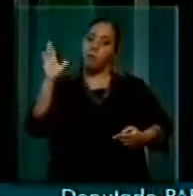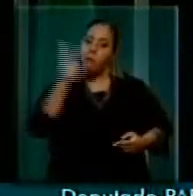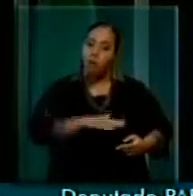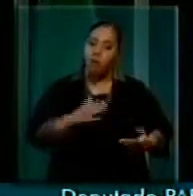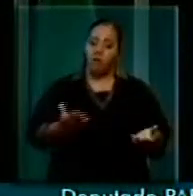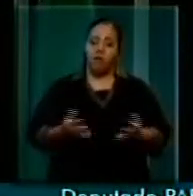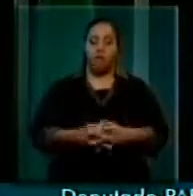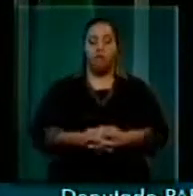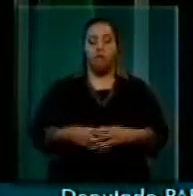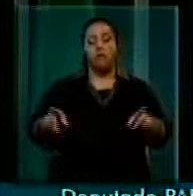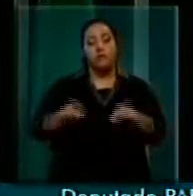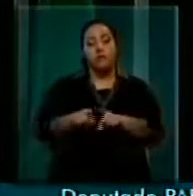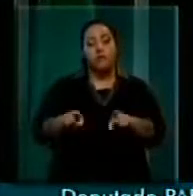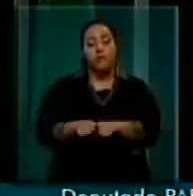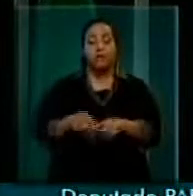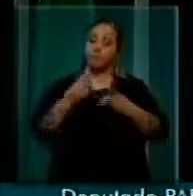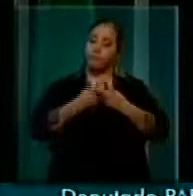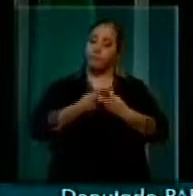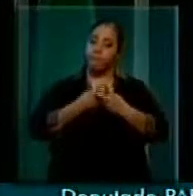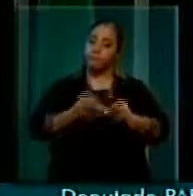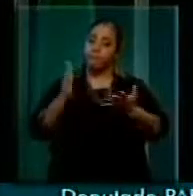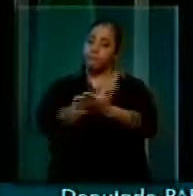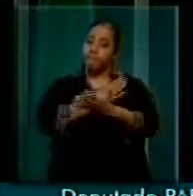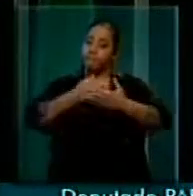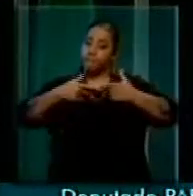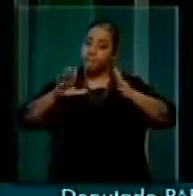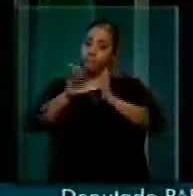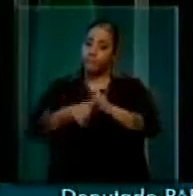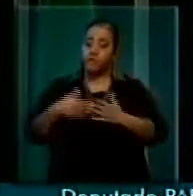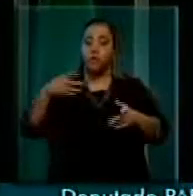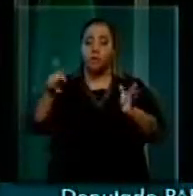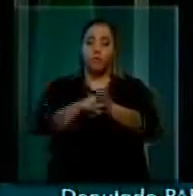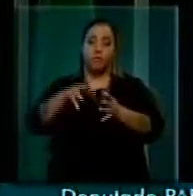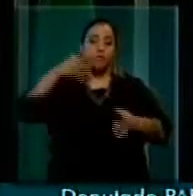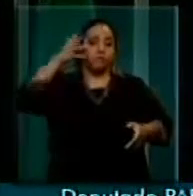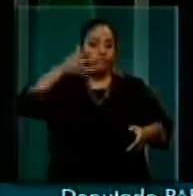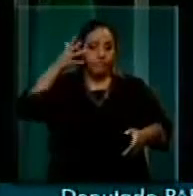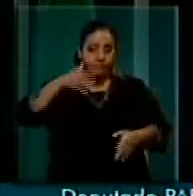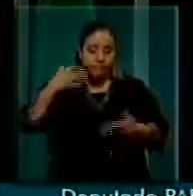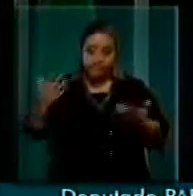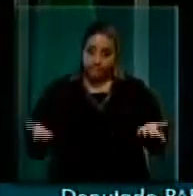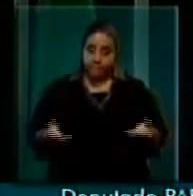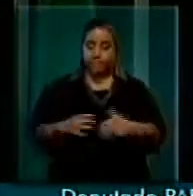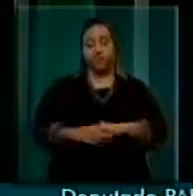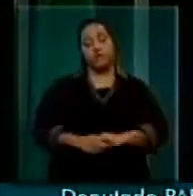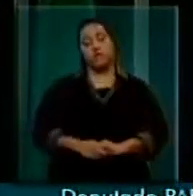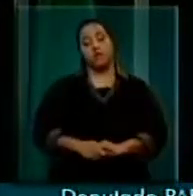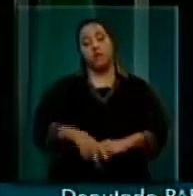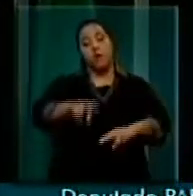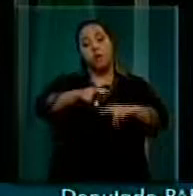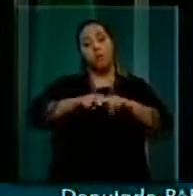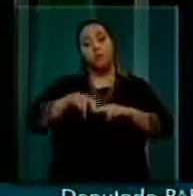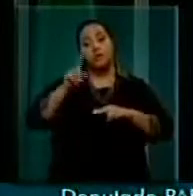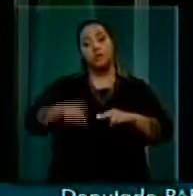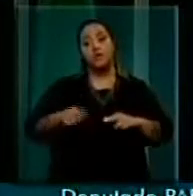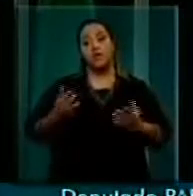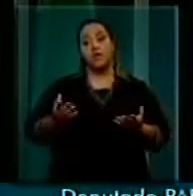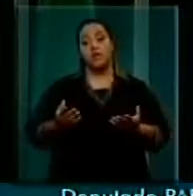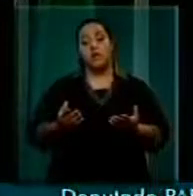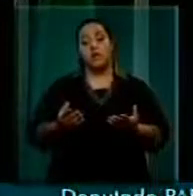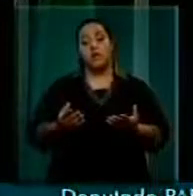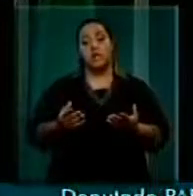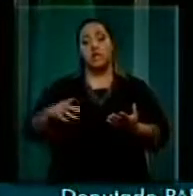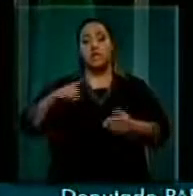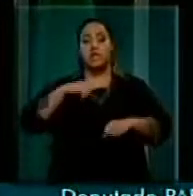tolerância até mesmo com a corrupção dos costumes políticos. É o único modo que nós temos de, em espaço razoável